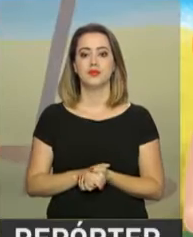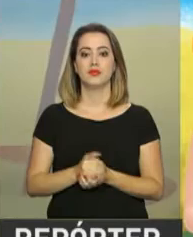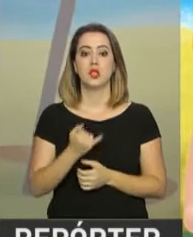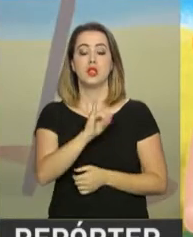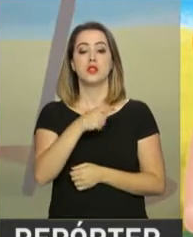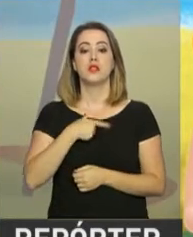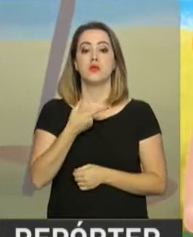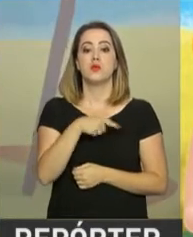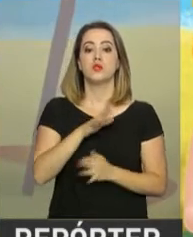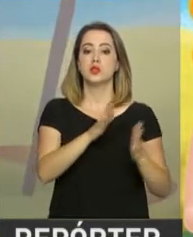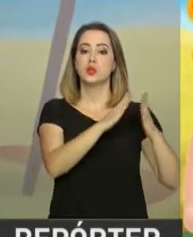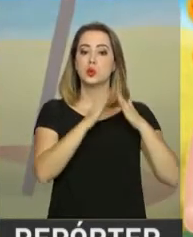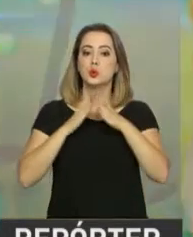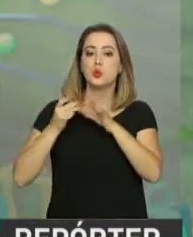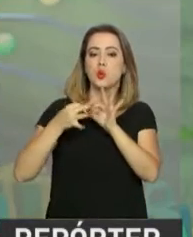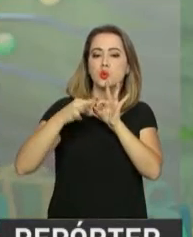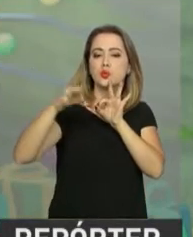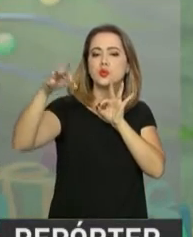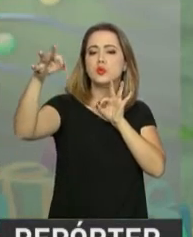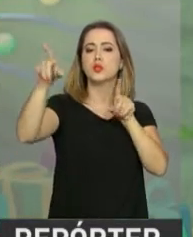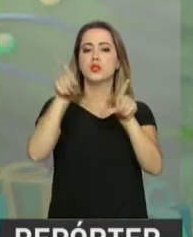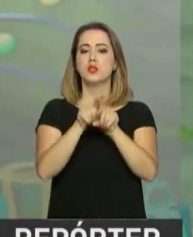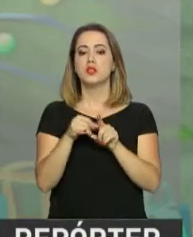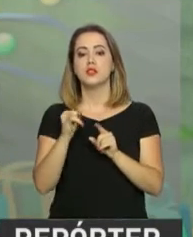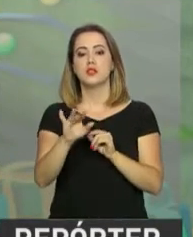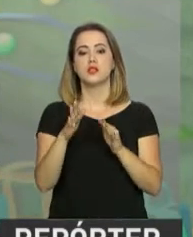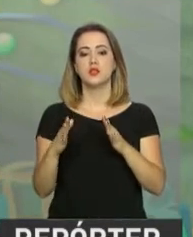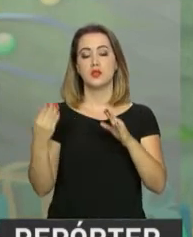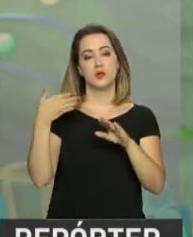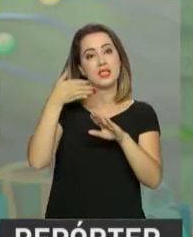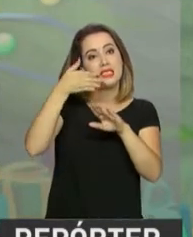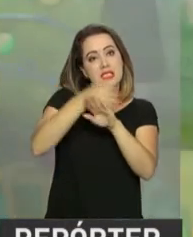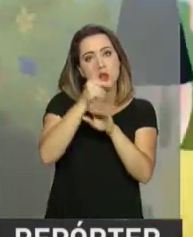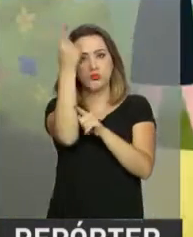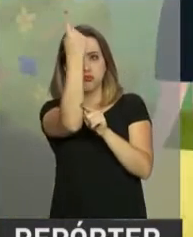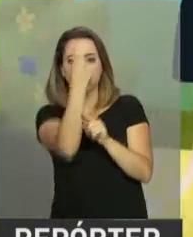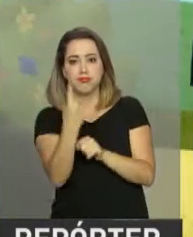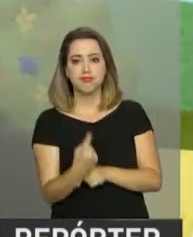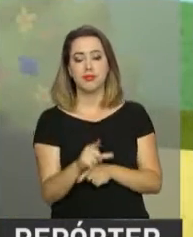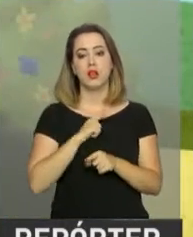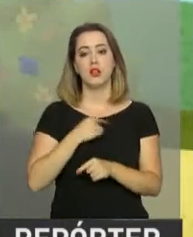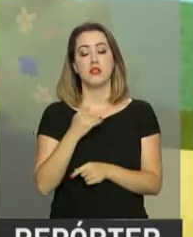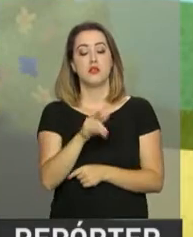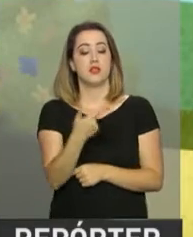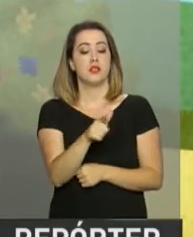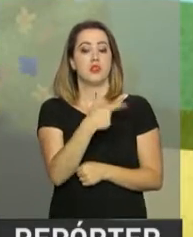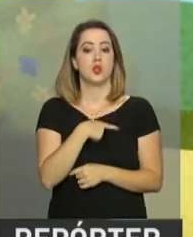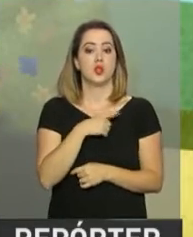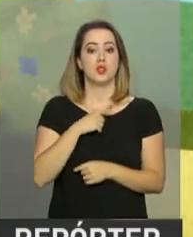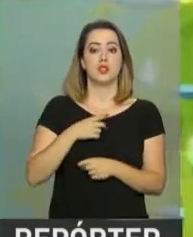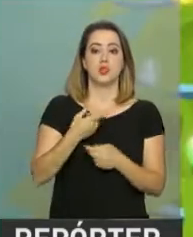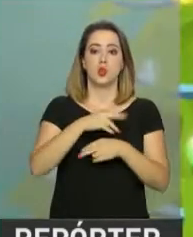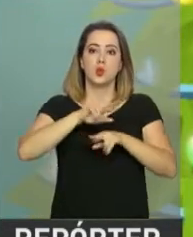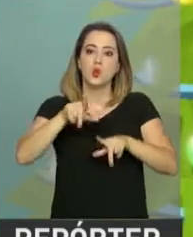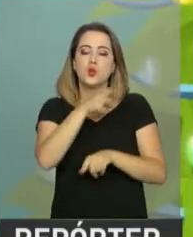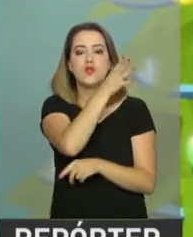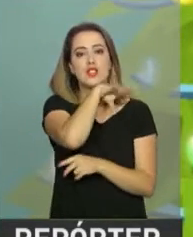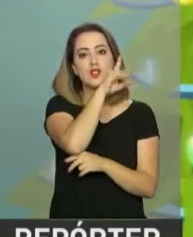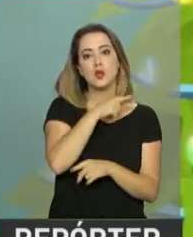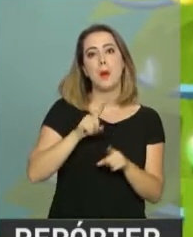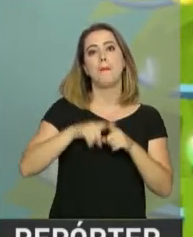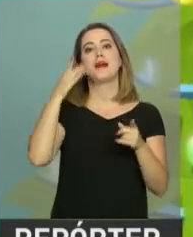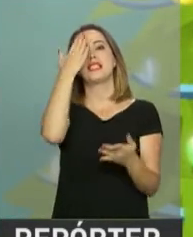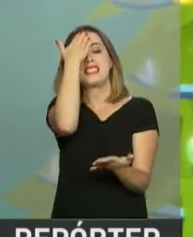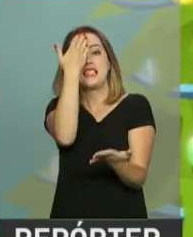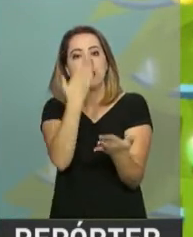não mora lá no Polo Norte, se você não entra pela chaminé, se você não tem renas no quintal, mas acredita